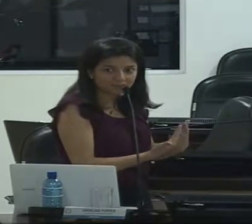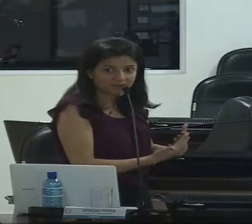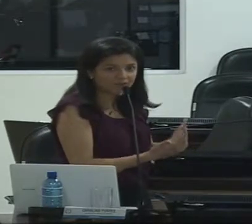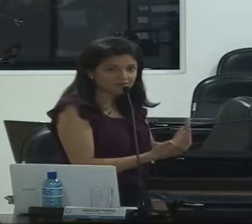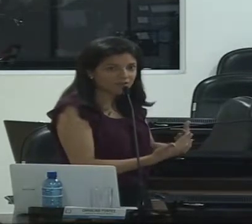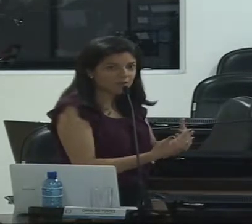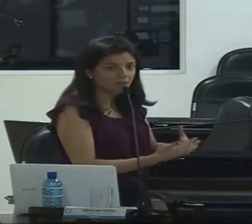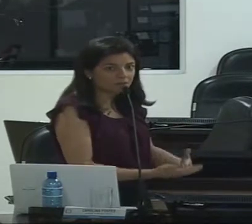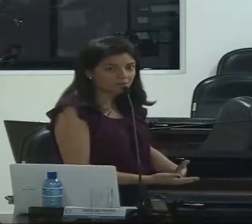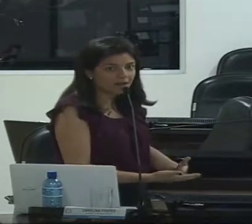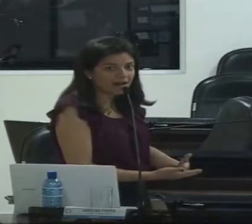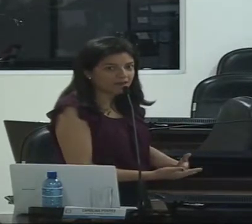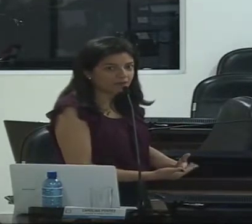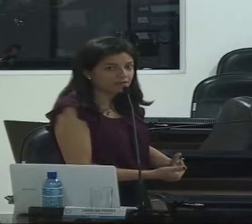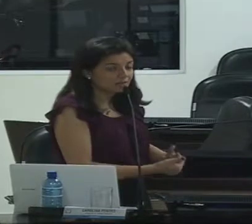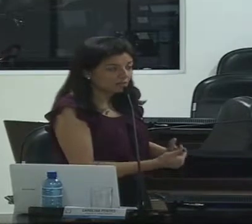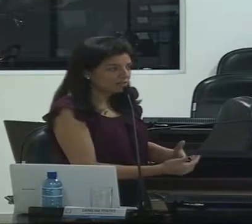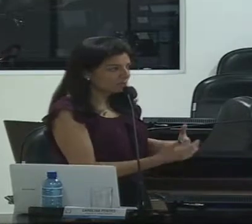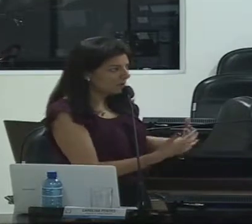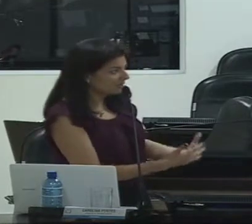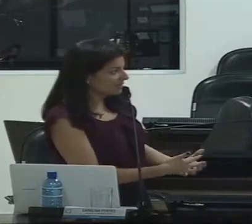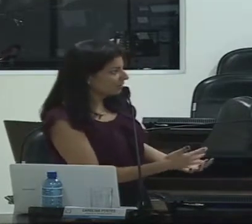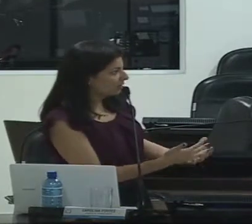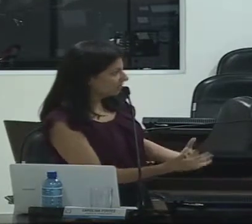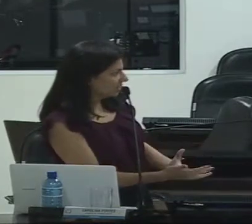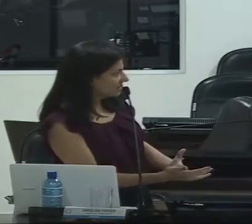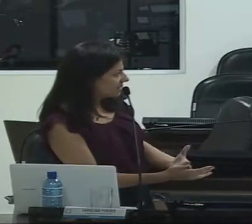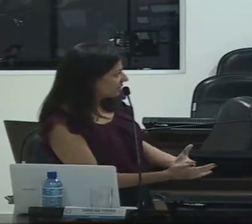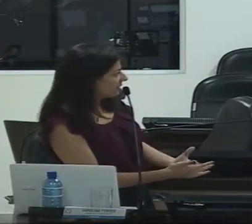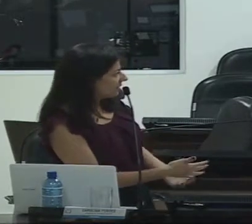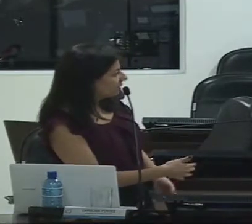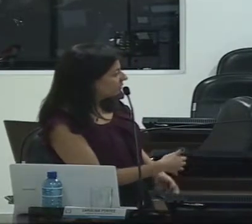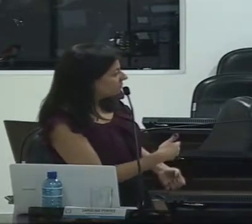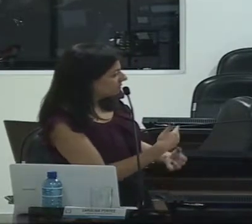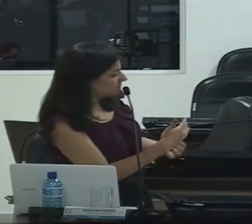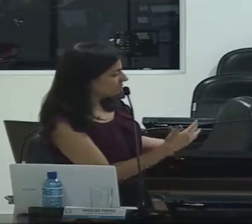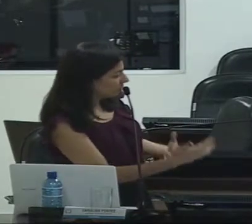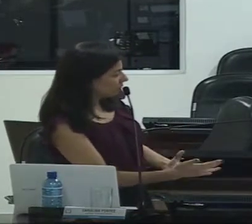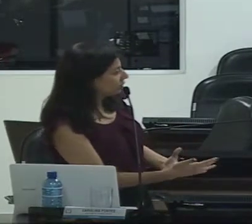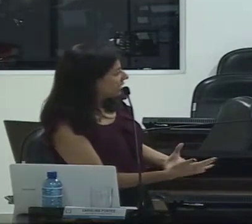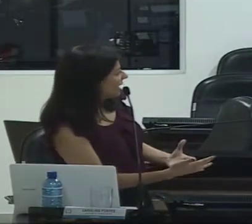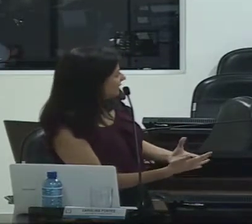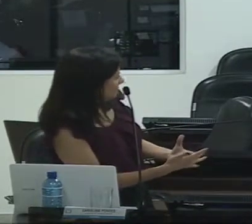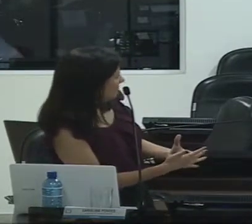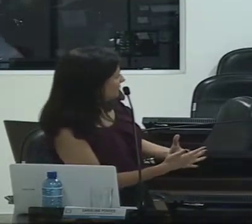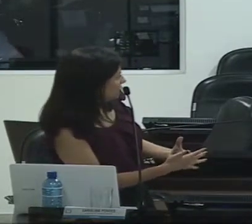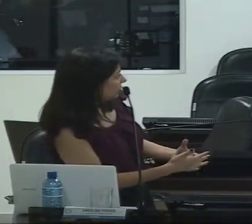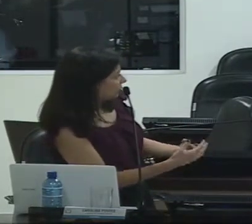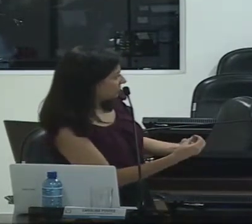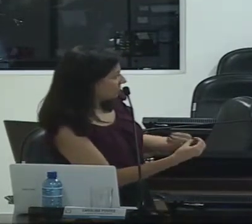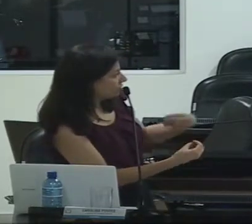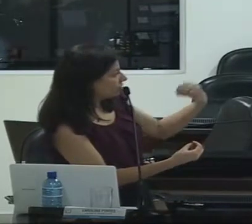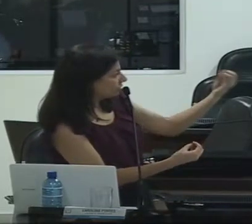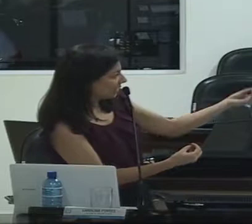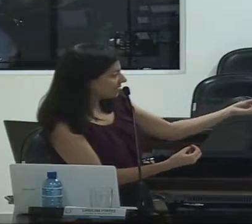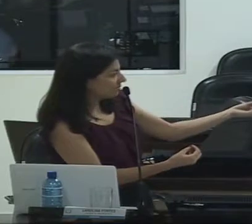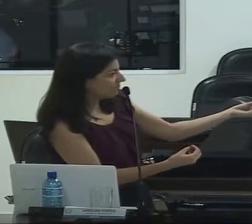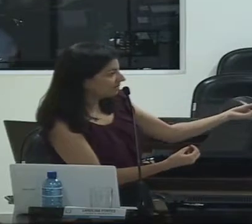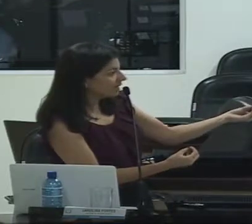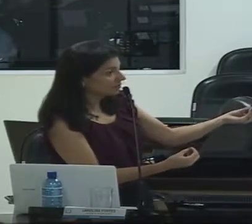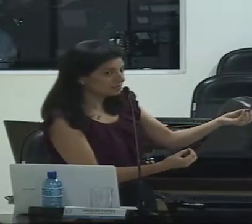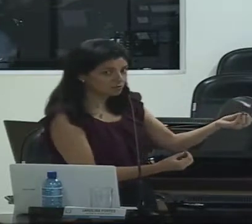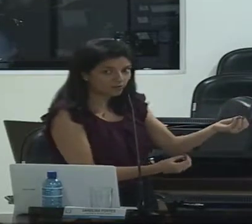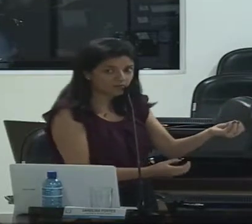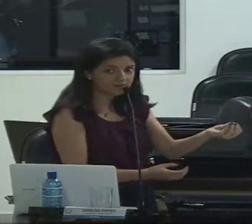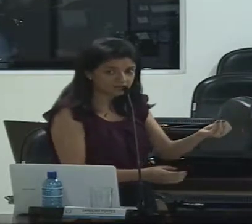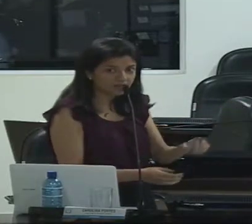esforça para fazer o bom trabalho, principalmente essa nova geração que está vindo muito educada nesse sentido, nós temos hoje educação